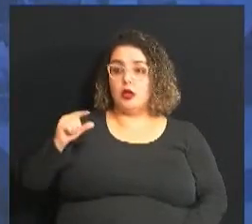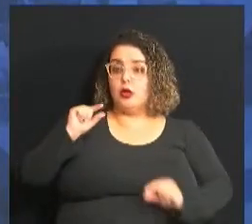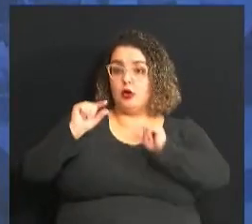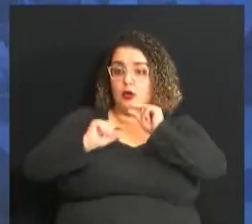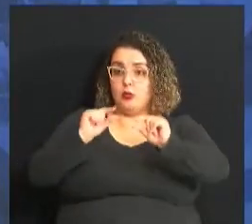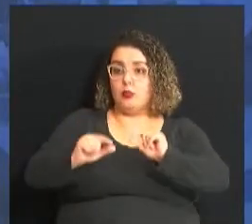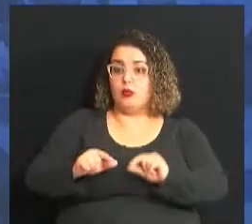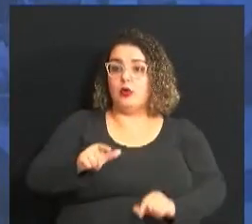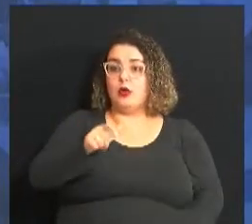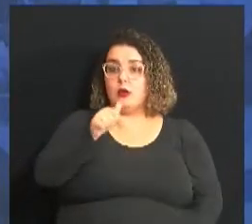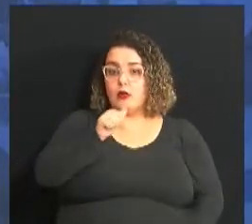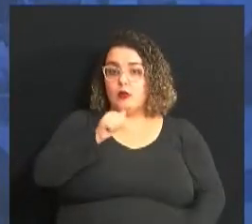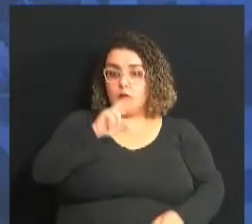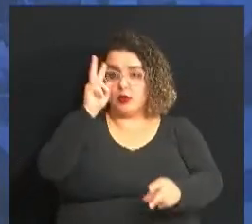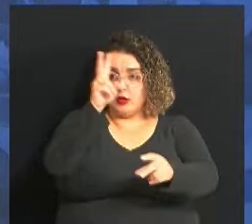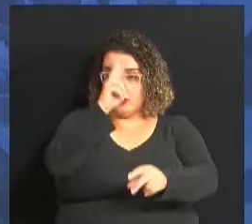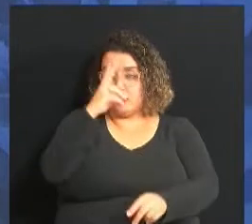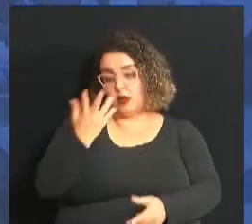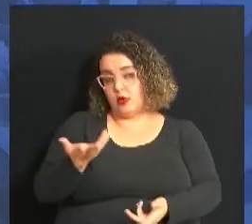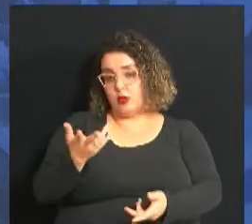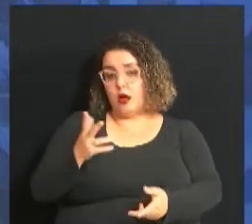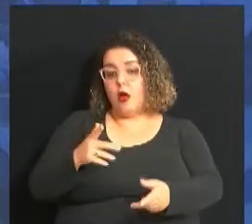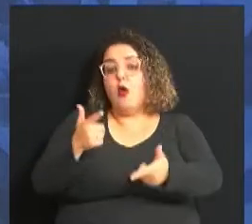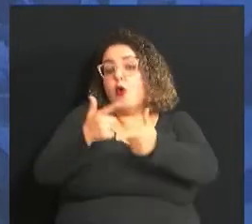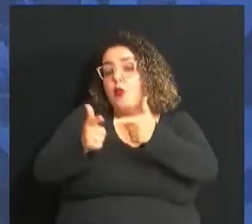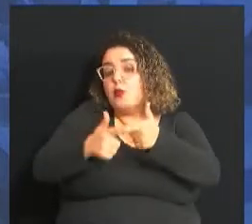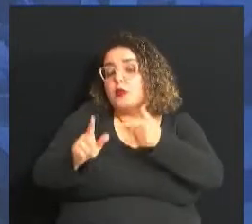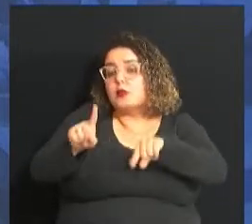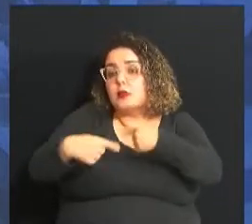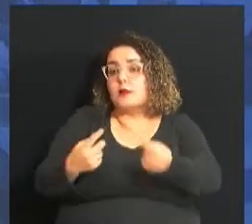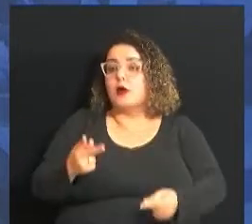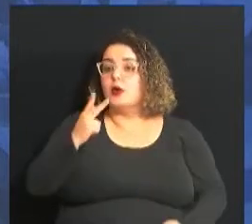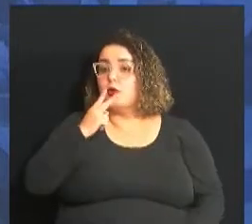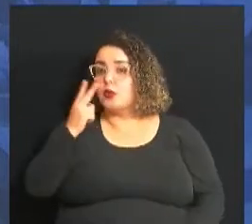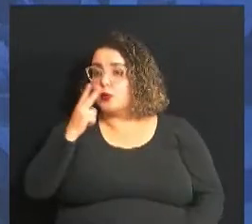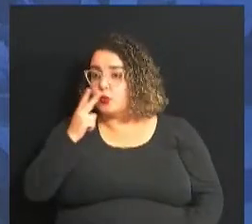O cigarro também é outro problema? O tabagismo, doutor?